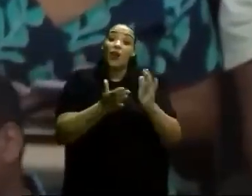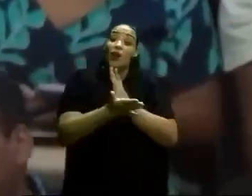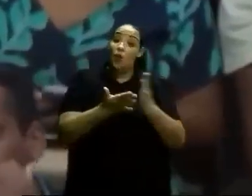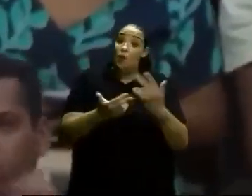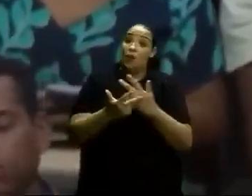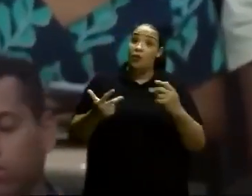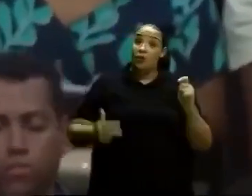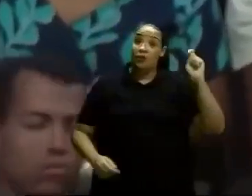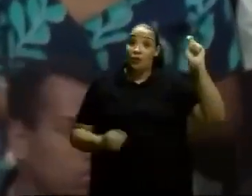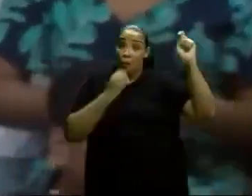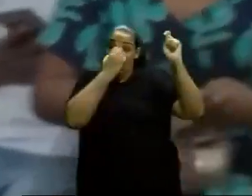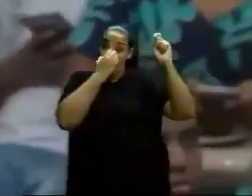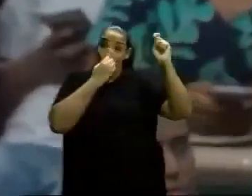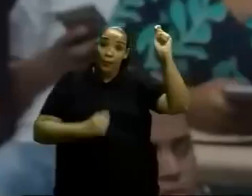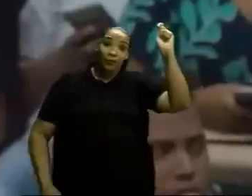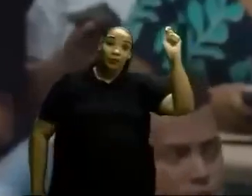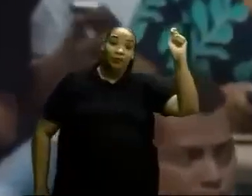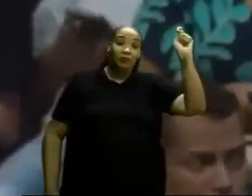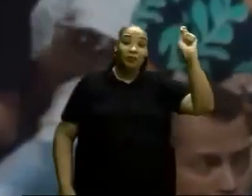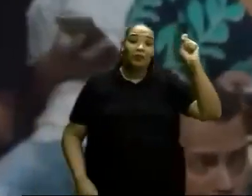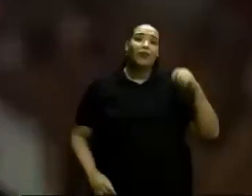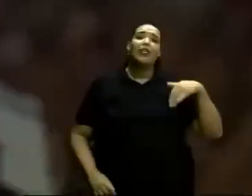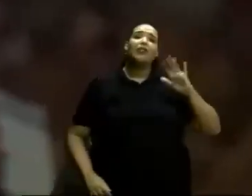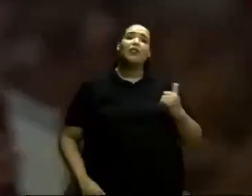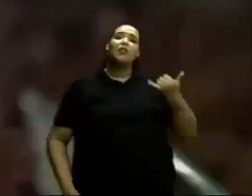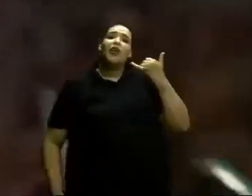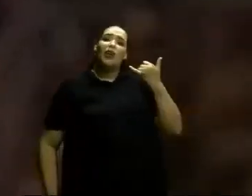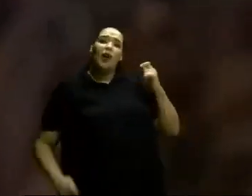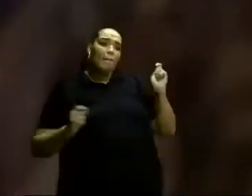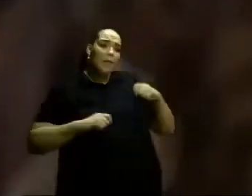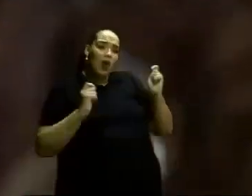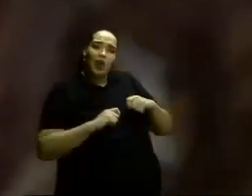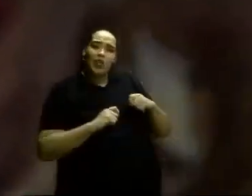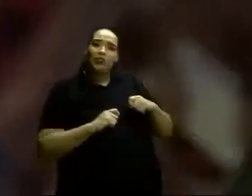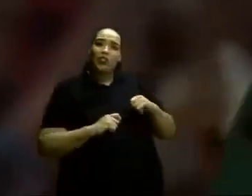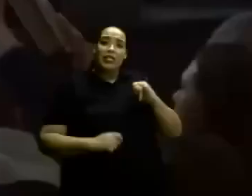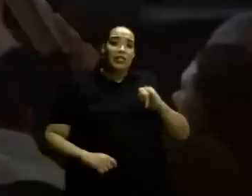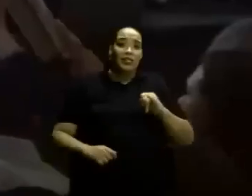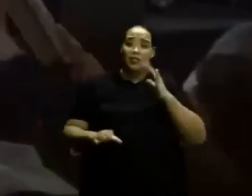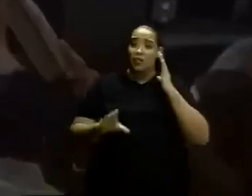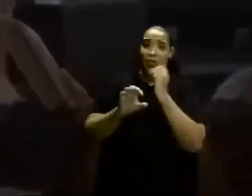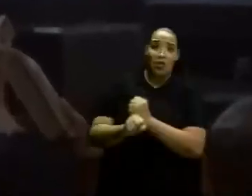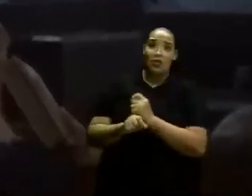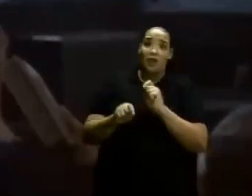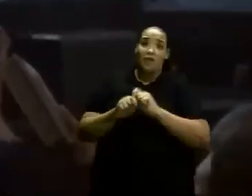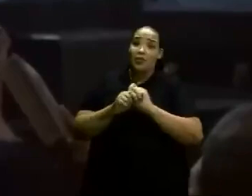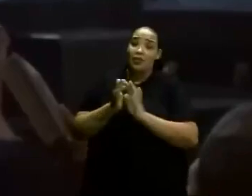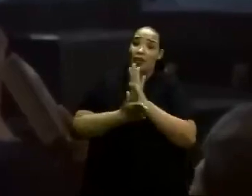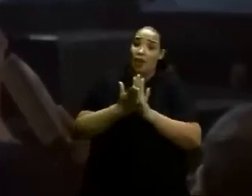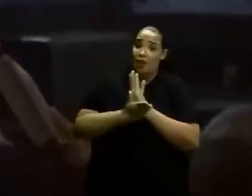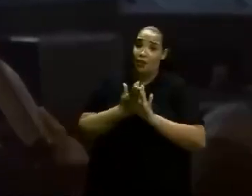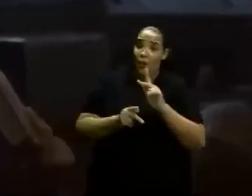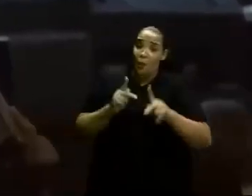Levanta a tua Bíblia, levanta a tua Bíblia. Camila, o celular no aplicativo conta. Se não contasse, os afeganistãos não estavam mortos